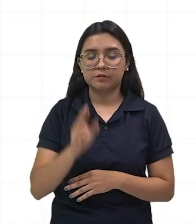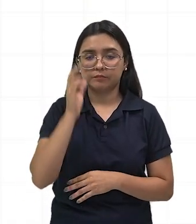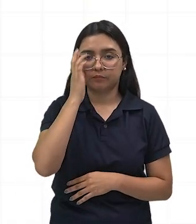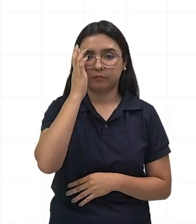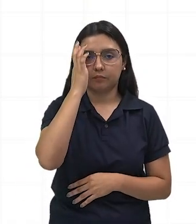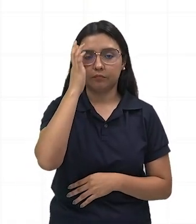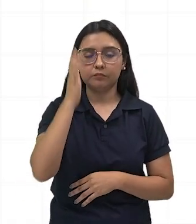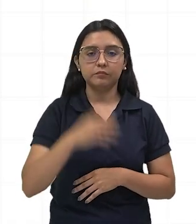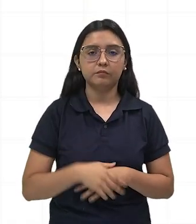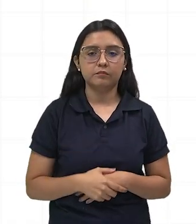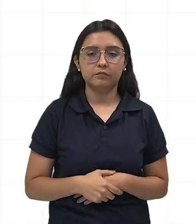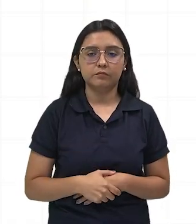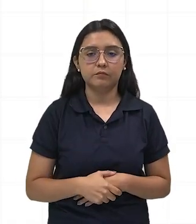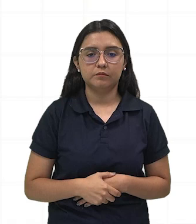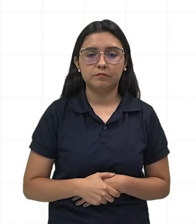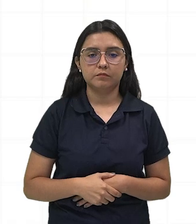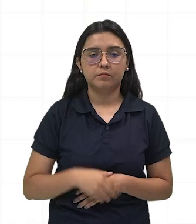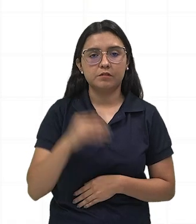dessas